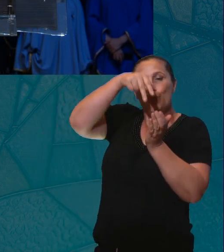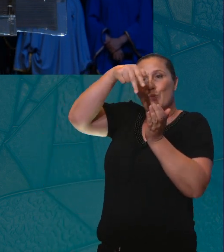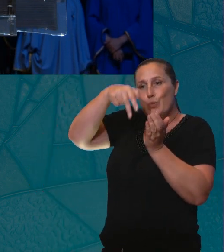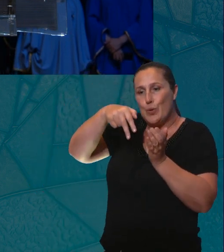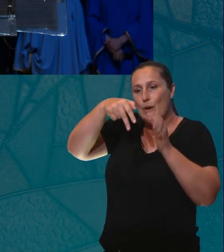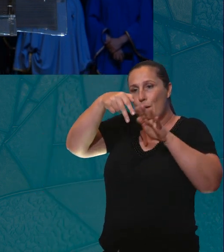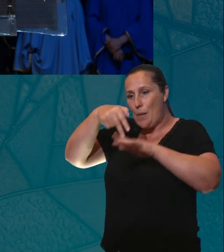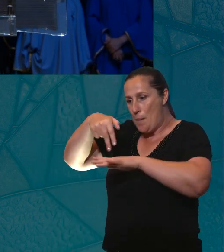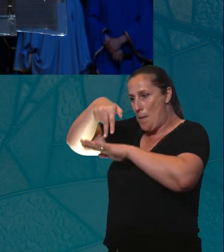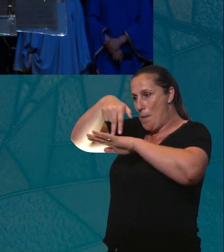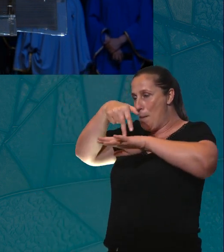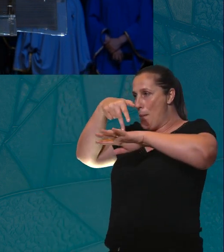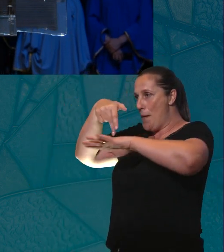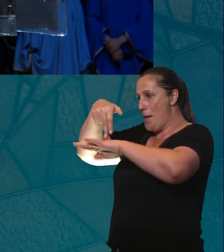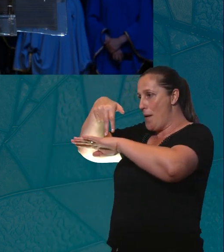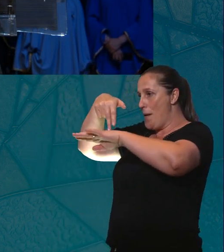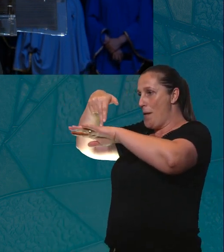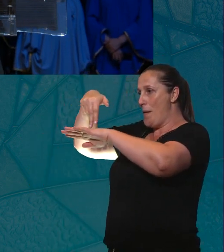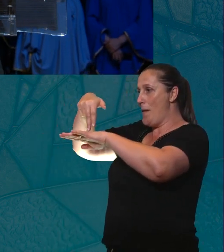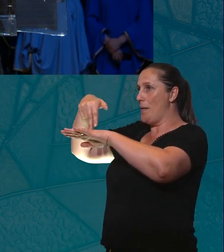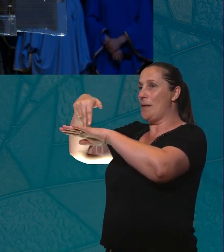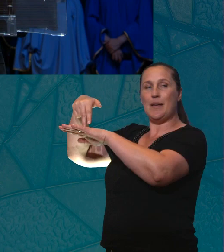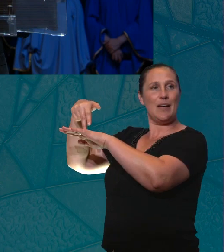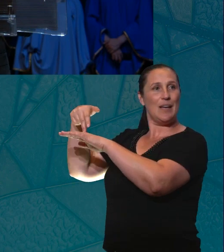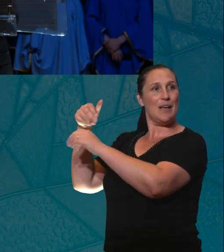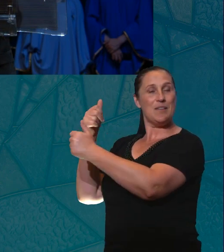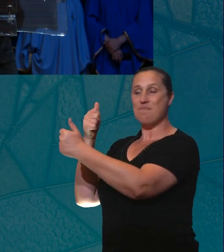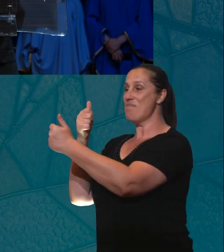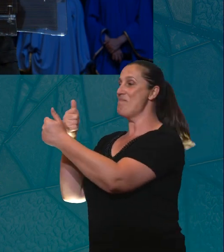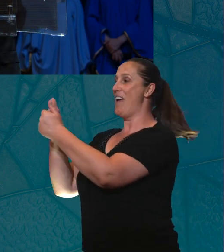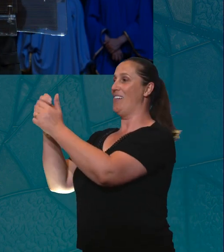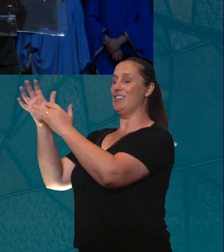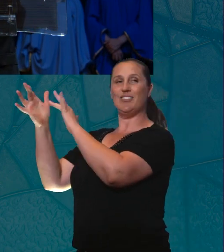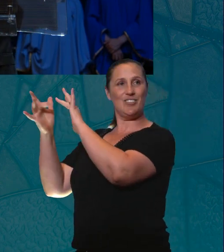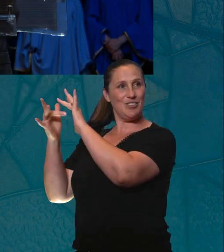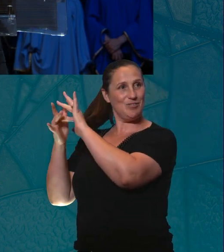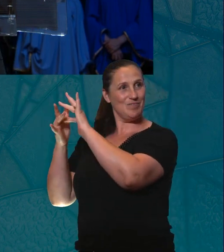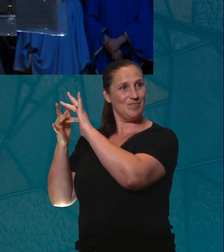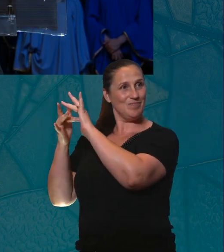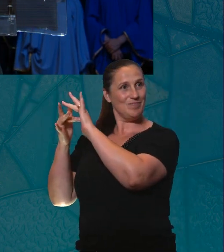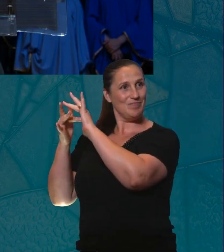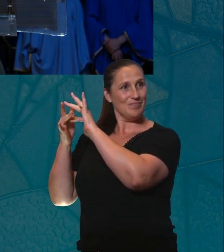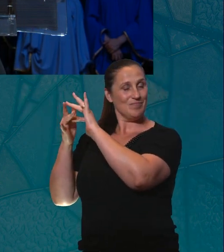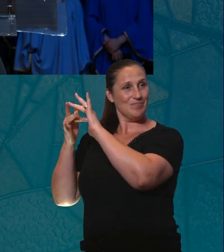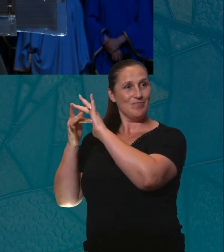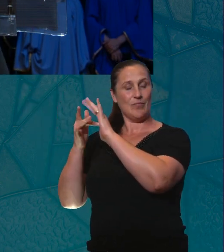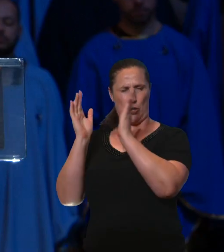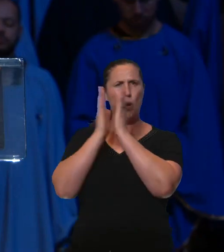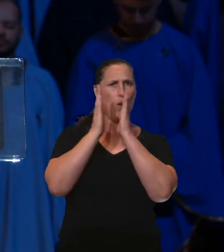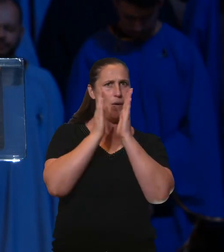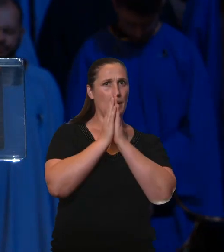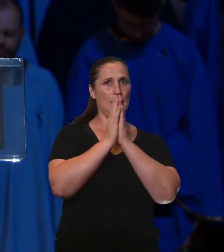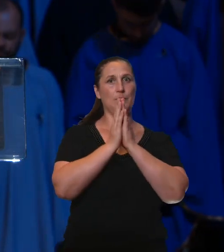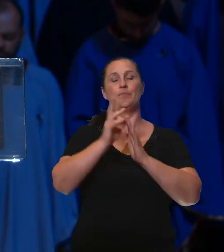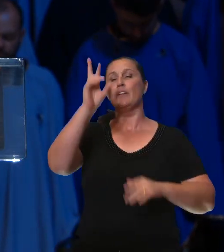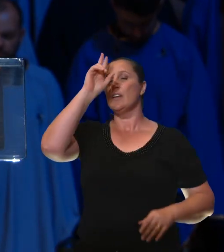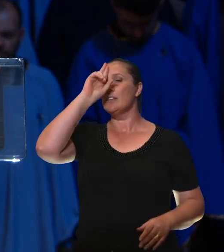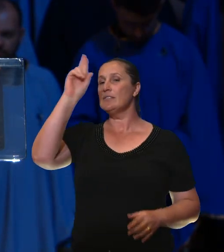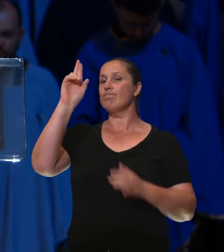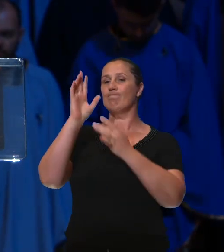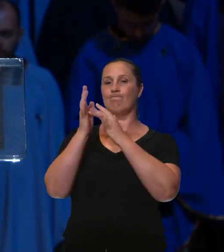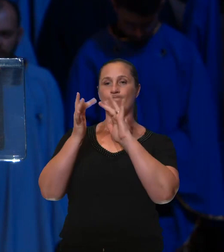as águas para ir ter com Jesus. Senhor Jesus, nessa noite